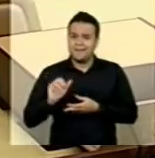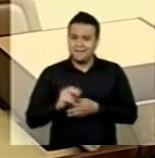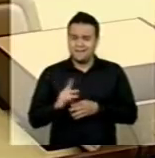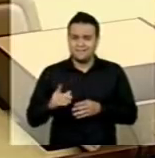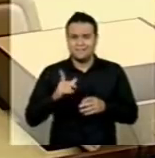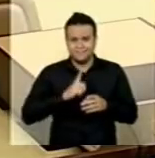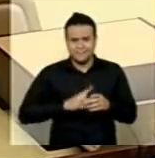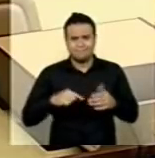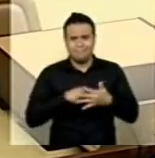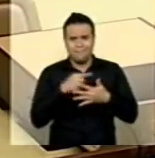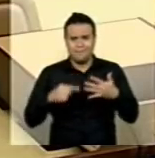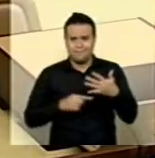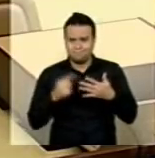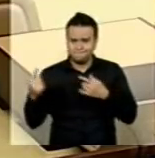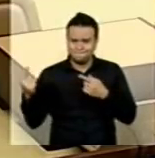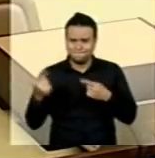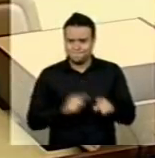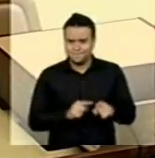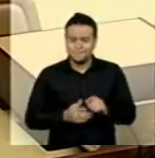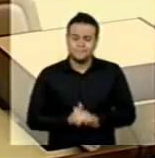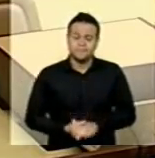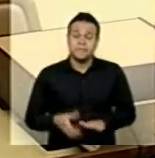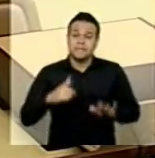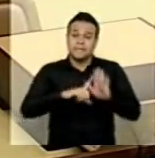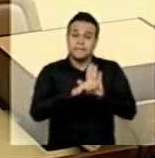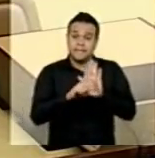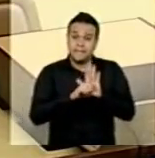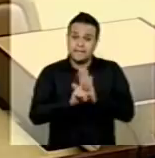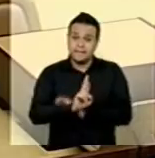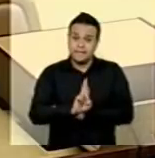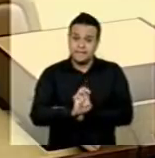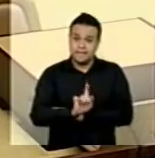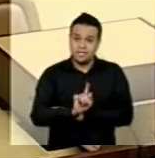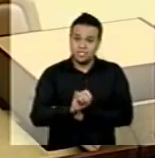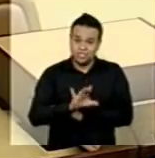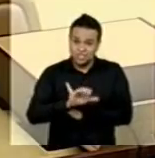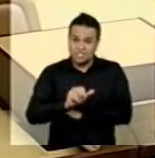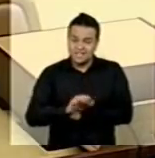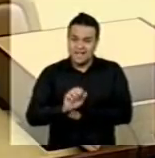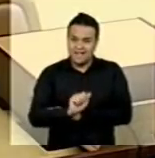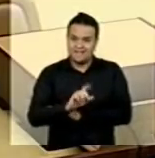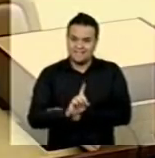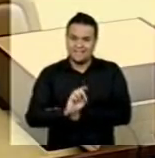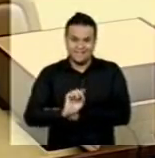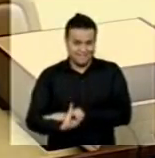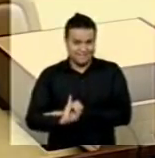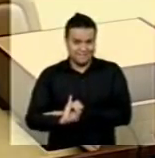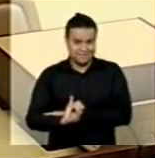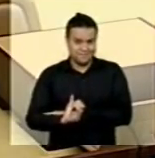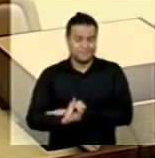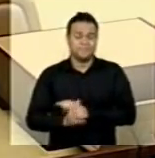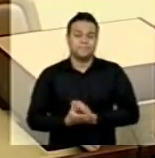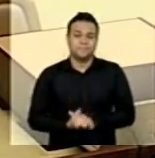atacados. Presente o disposto na lei de regência da ação direta de